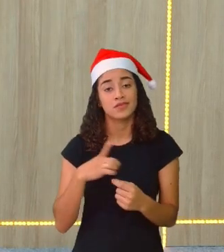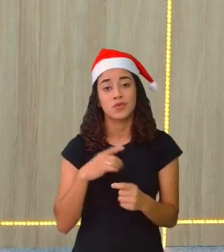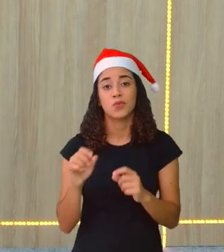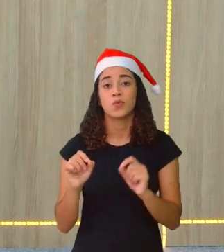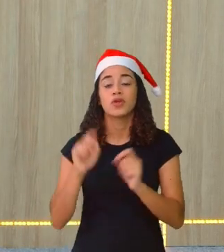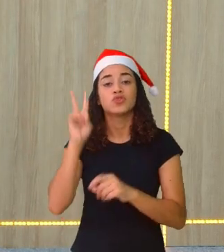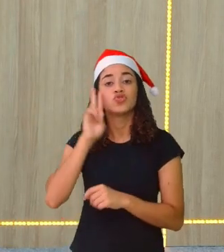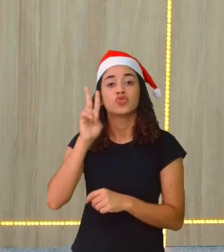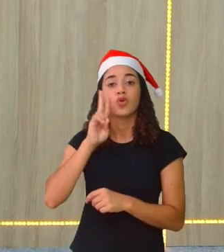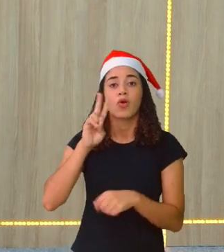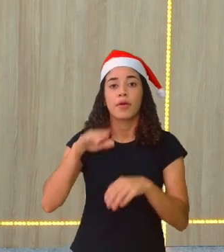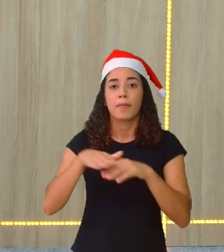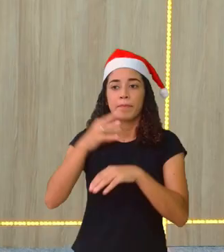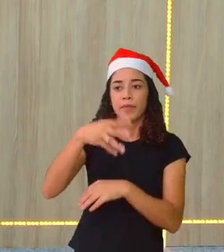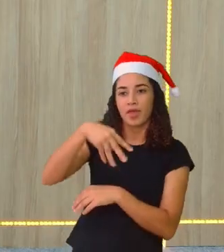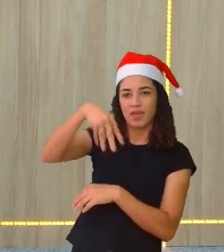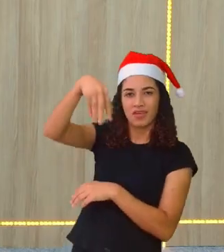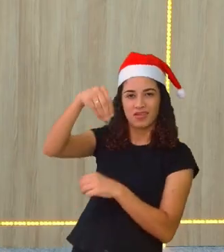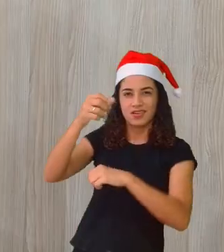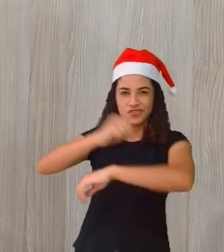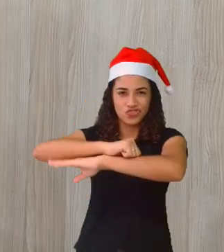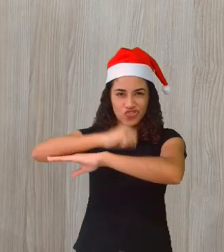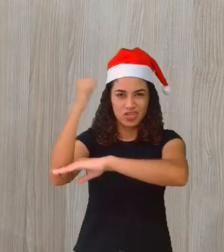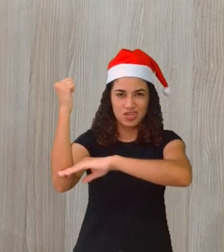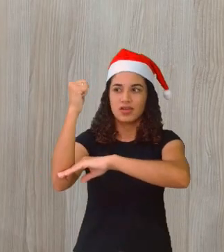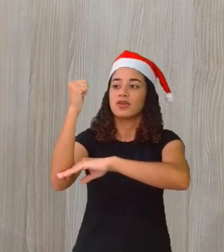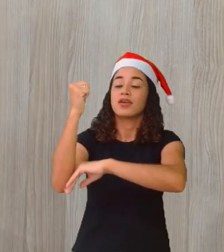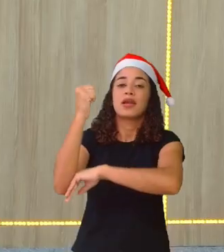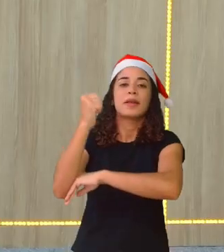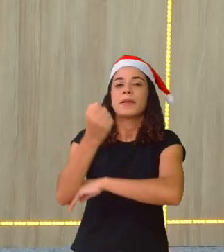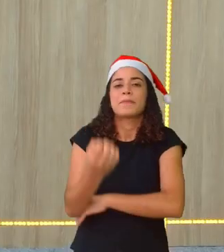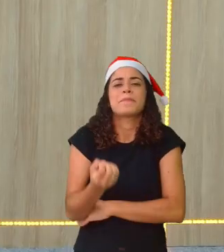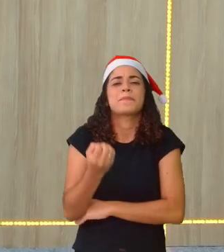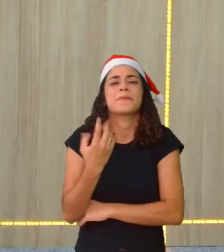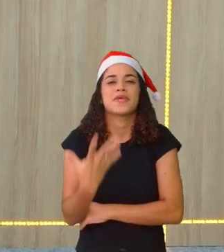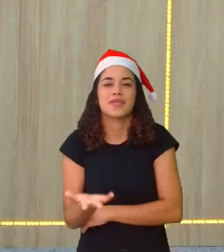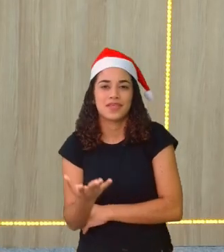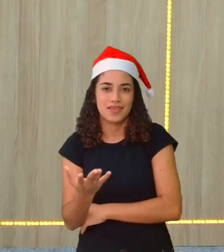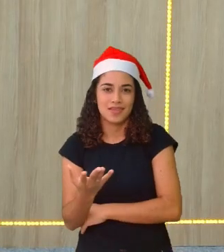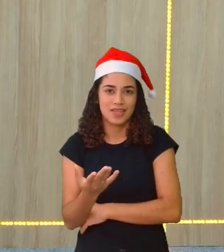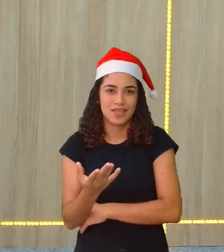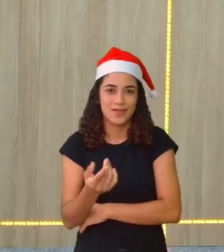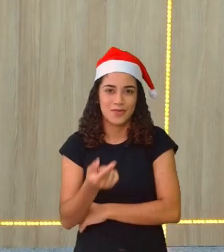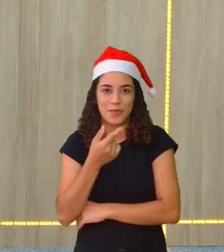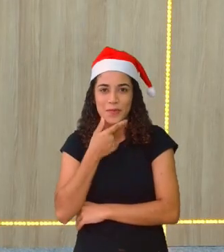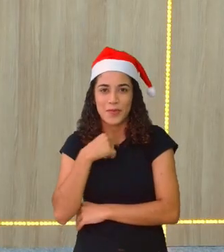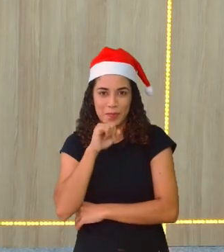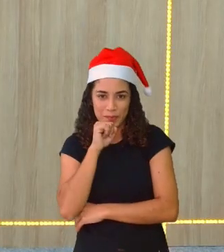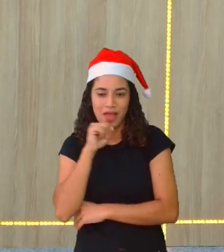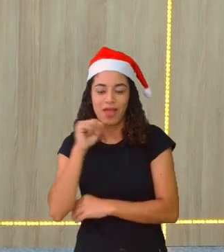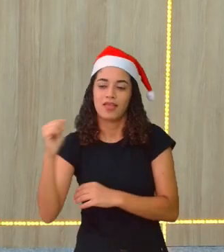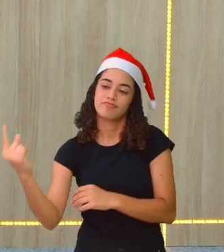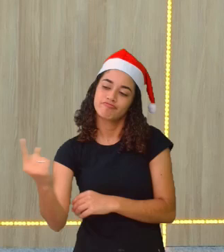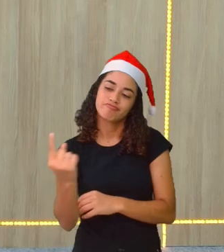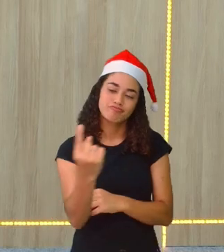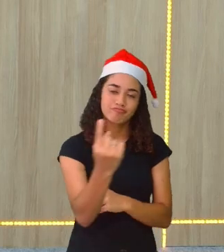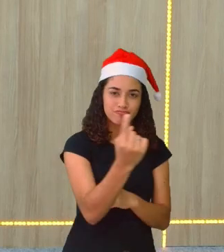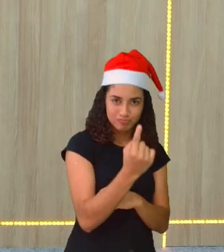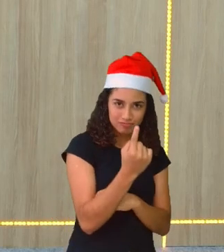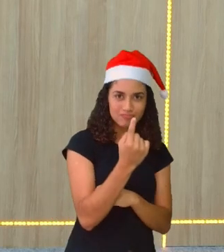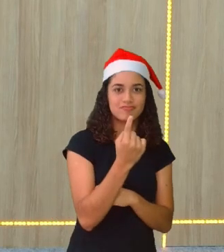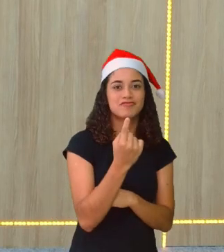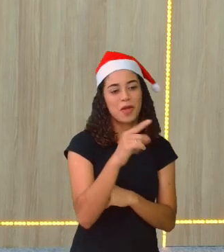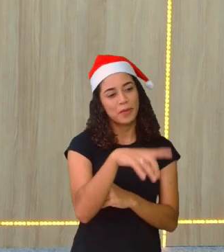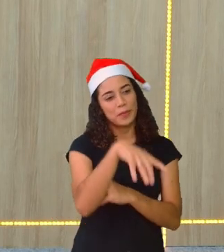professora? A meinha exatamente. Colocada na janela, né? Exato. Para facilitar o trabalho de entrega de presentes